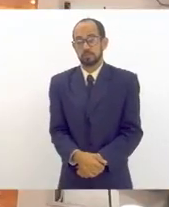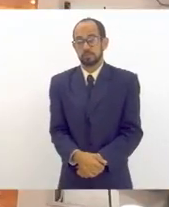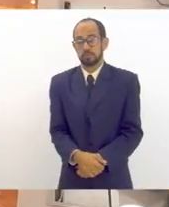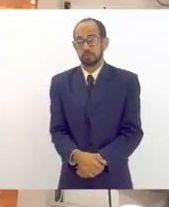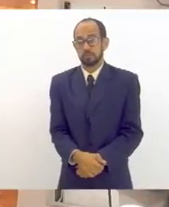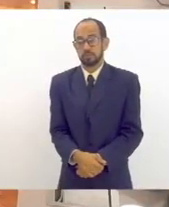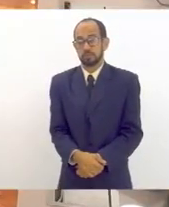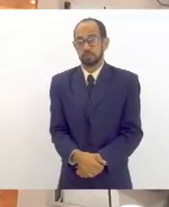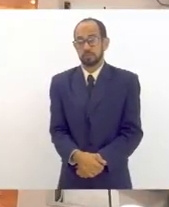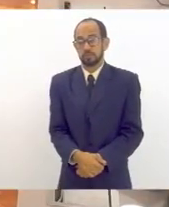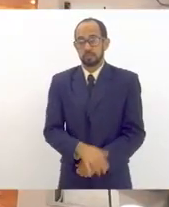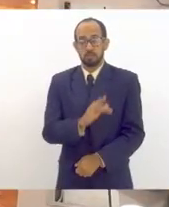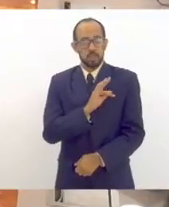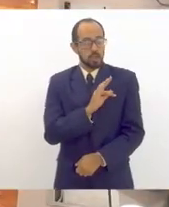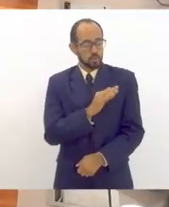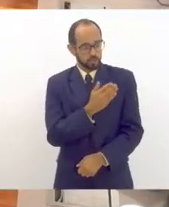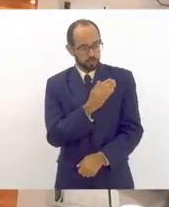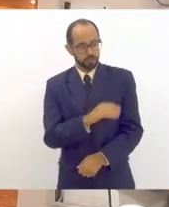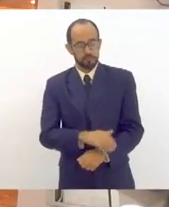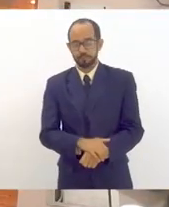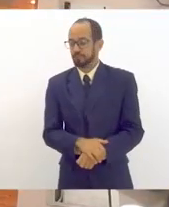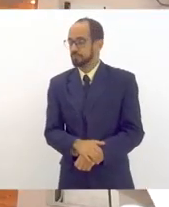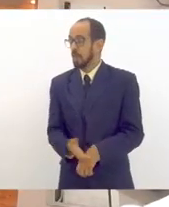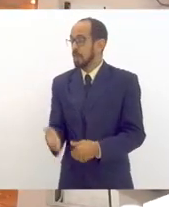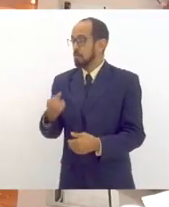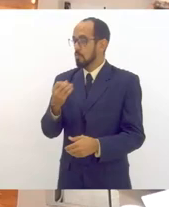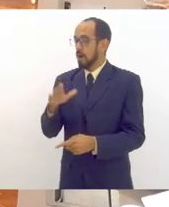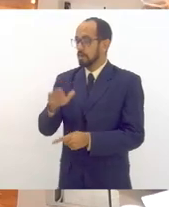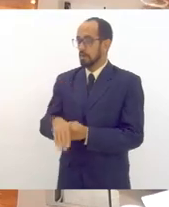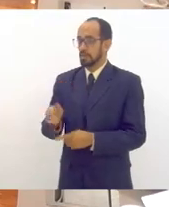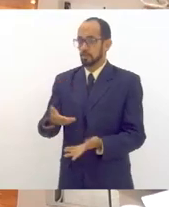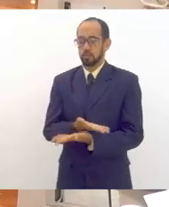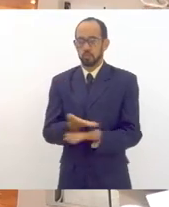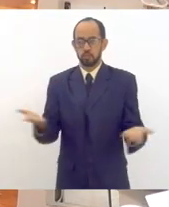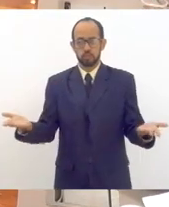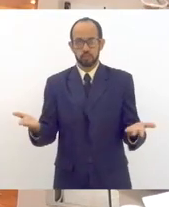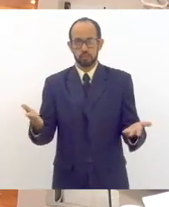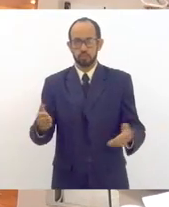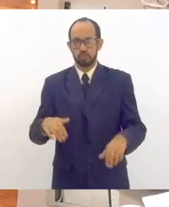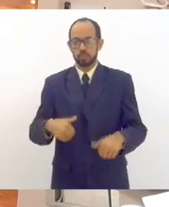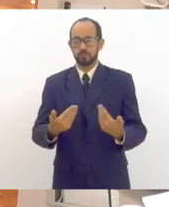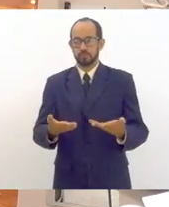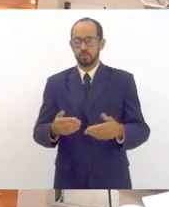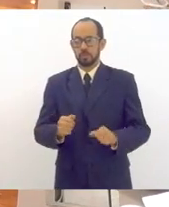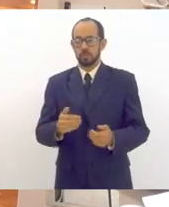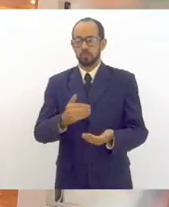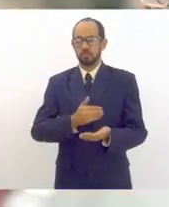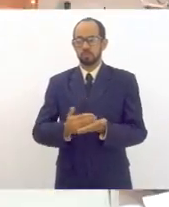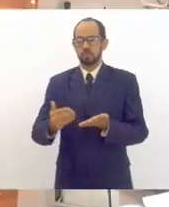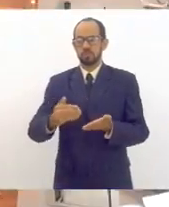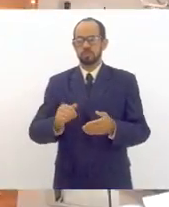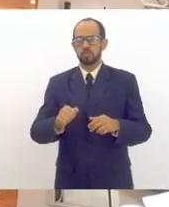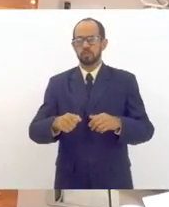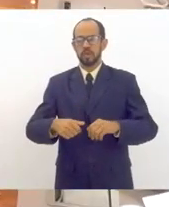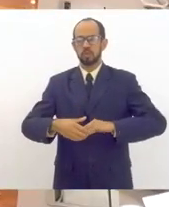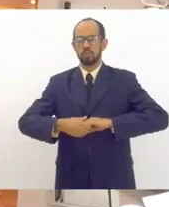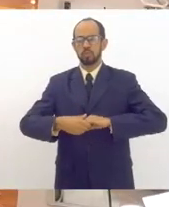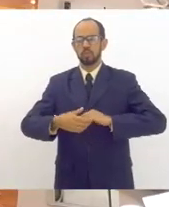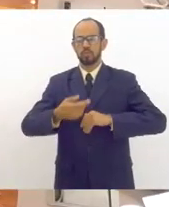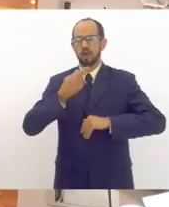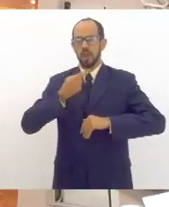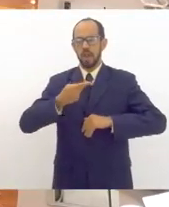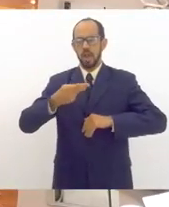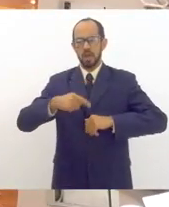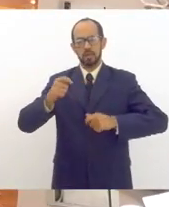Deputada Marta Rocha. Bom, boa tarde a todas e todos. Inicialmente, eu quero saudar aqui a possibilidade